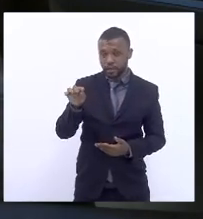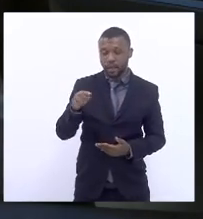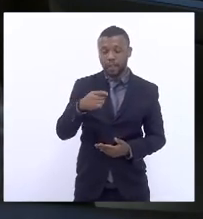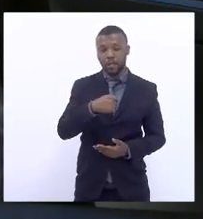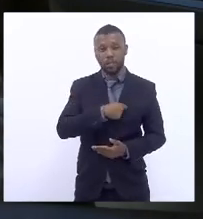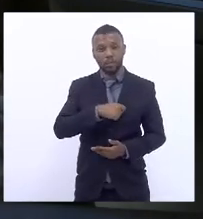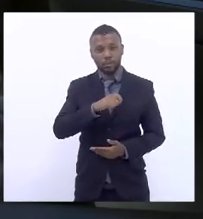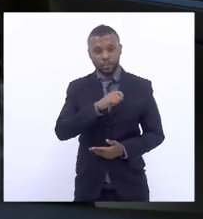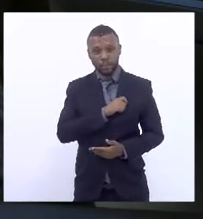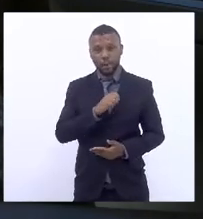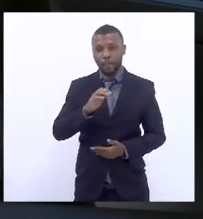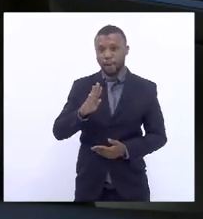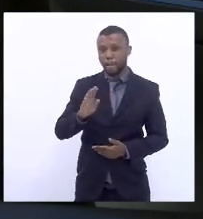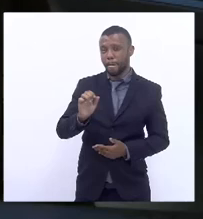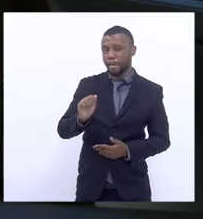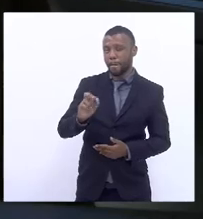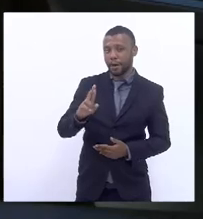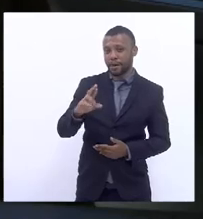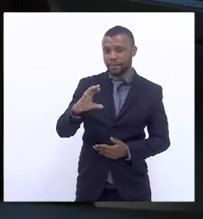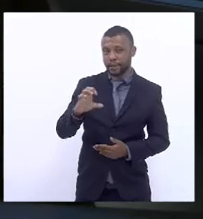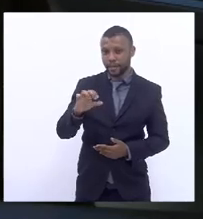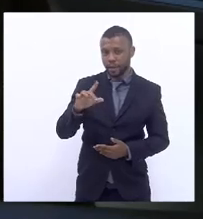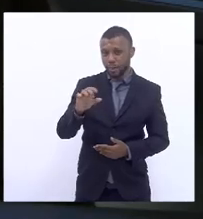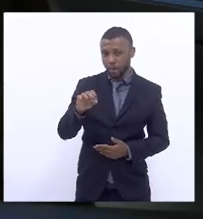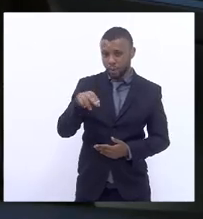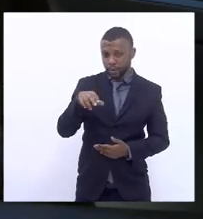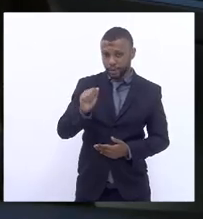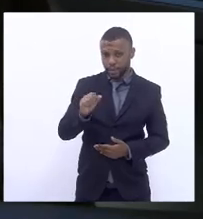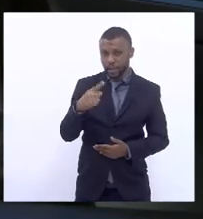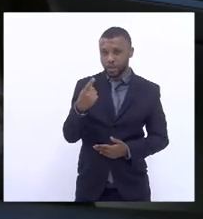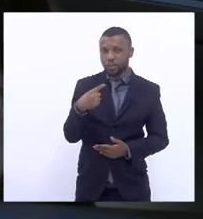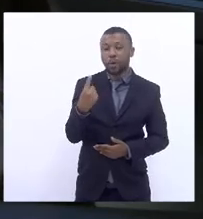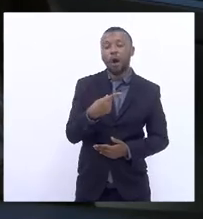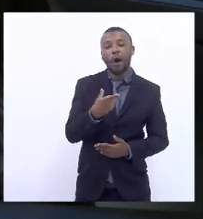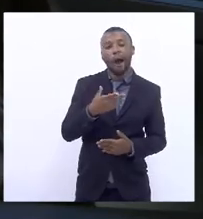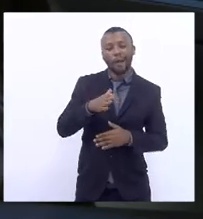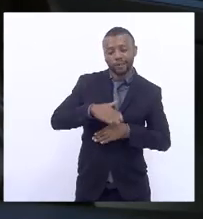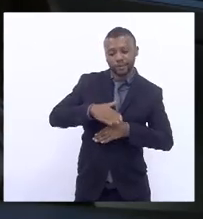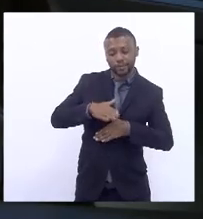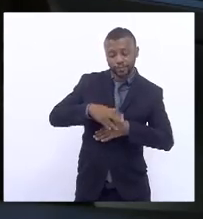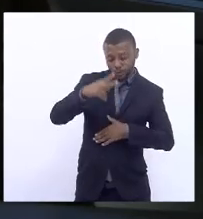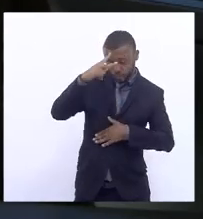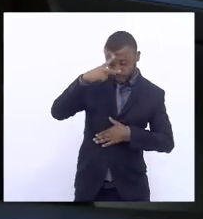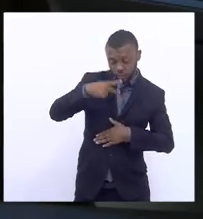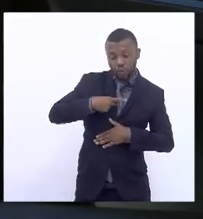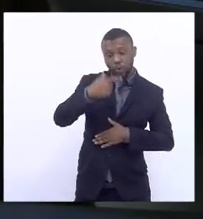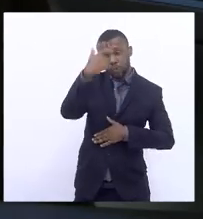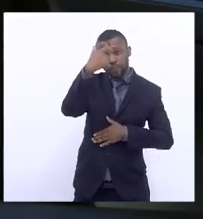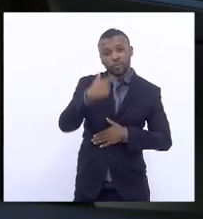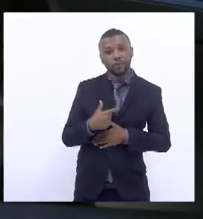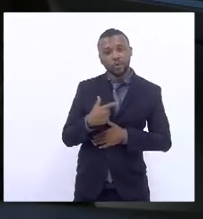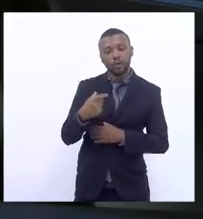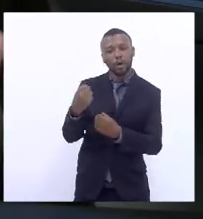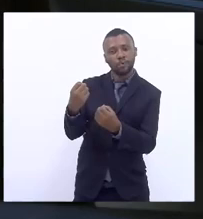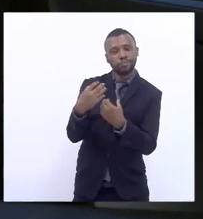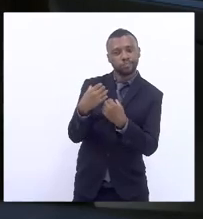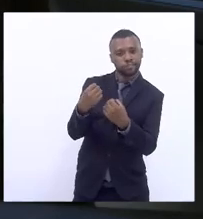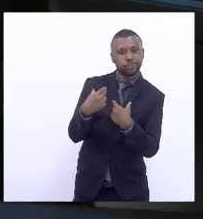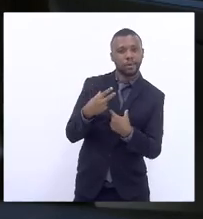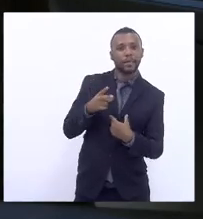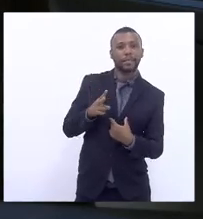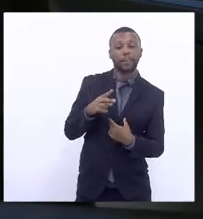o nós nos educamos. Não é um indivíduo, não é individualista. Sempre o